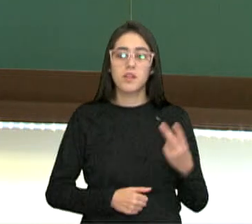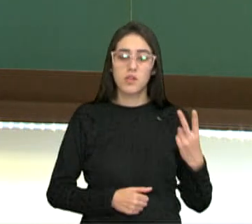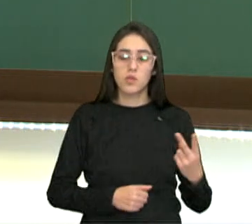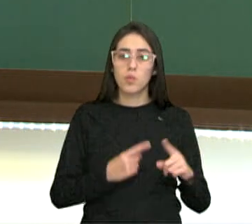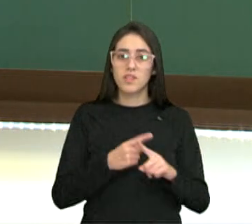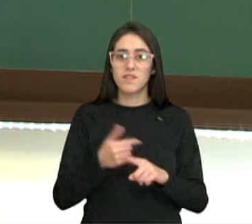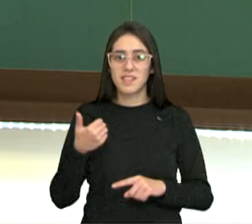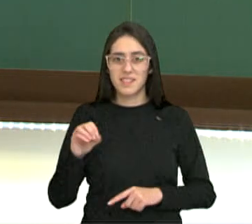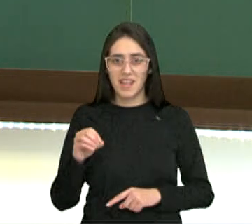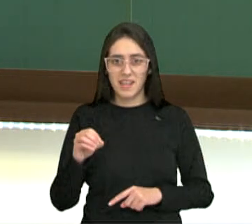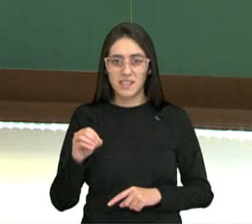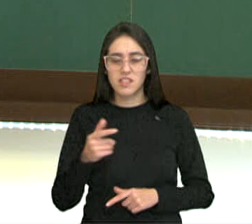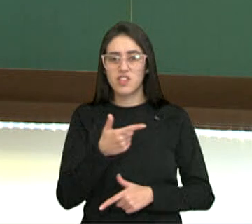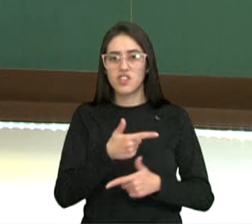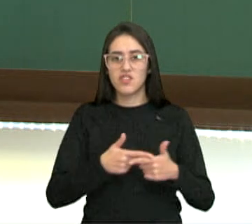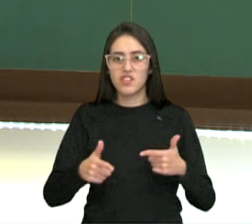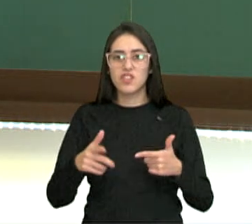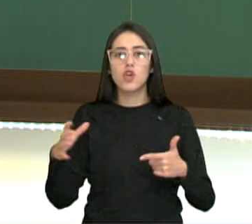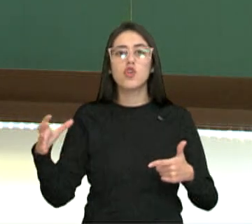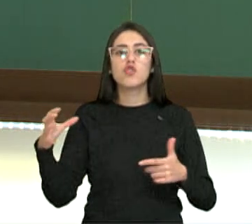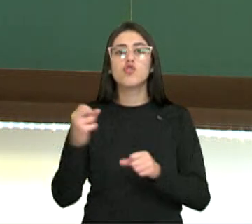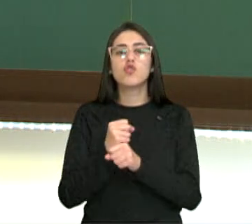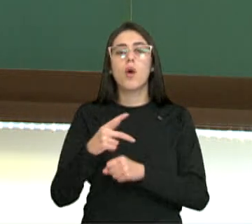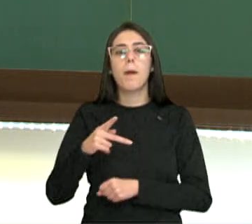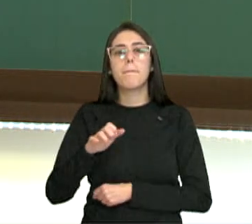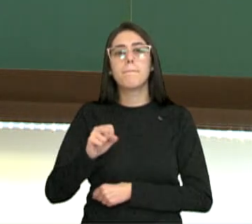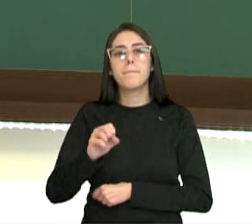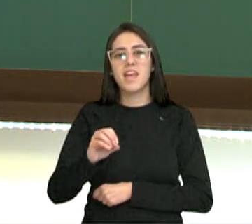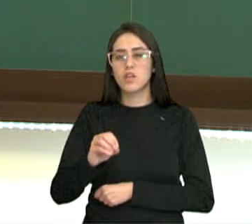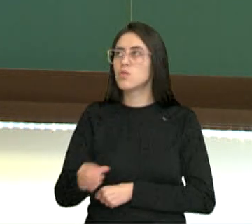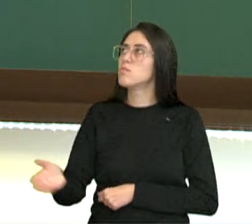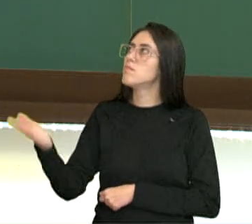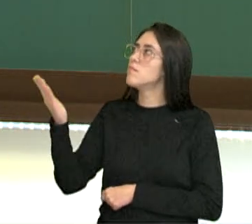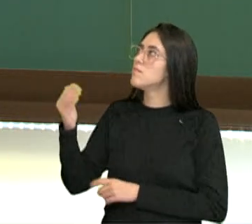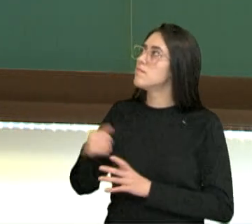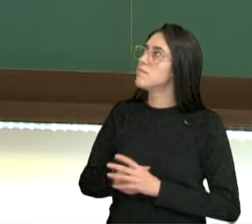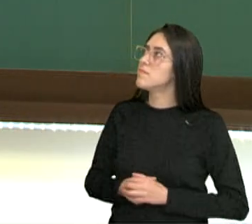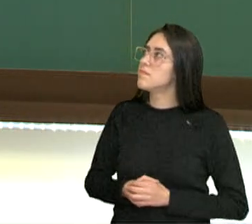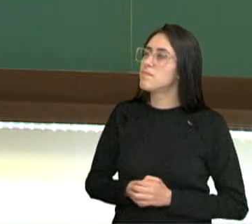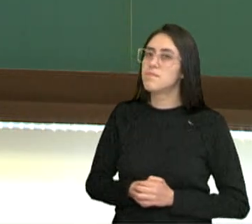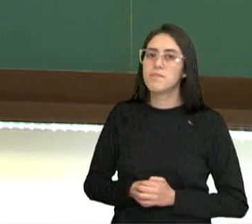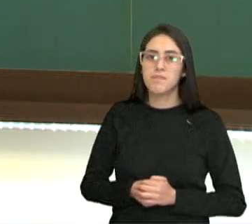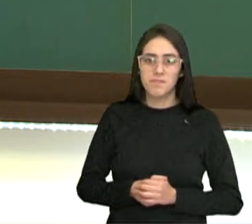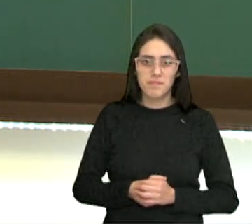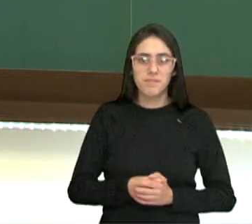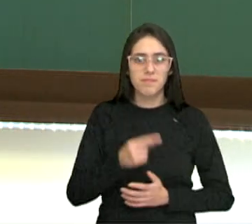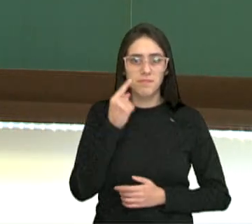dividido pela soma dos pesos, ok? Então, ficou 48 mais 20 sobre 6,